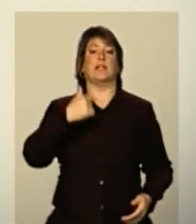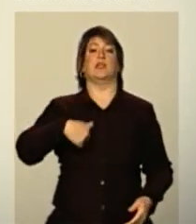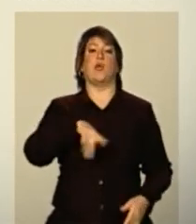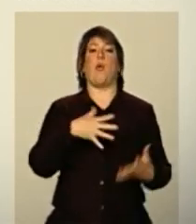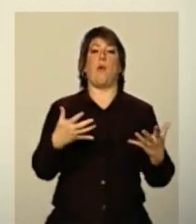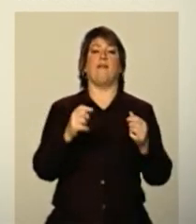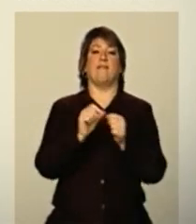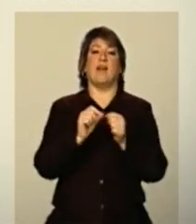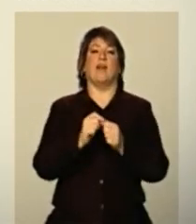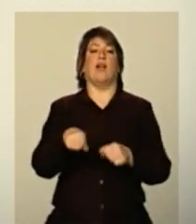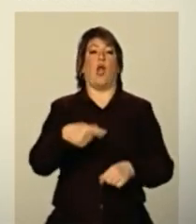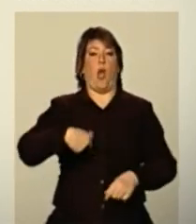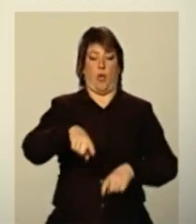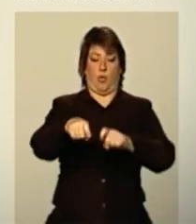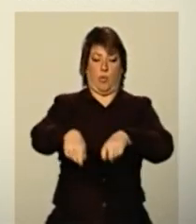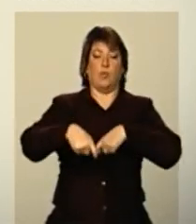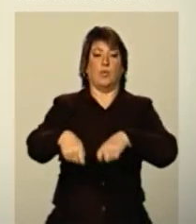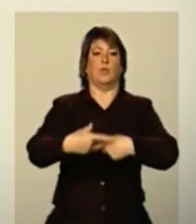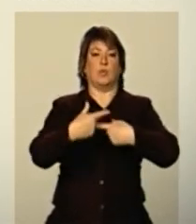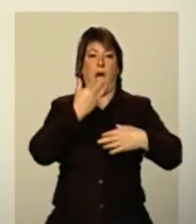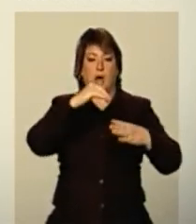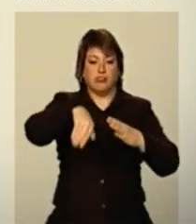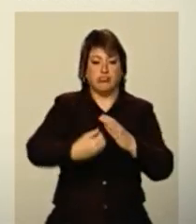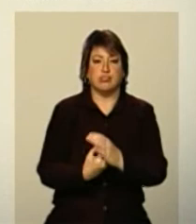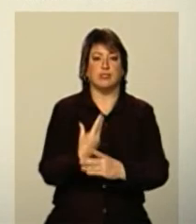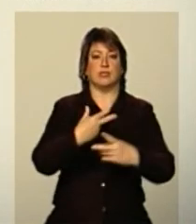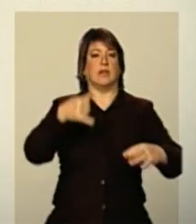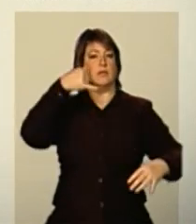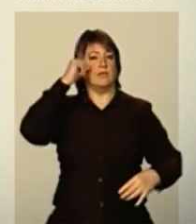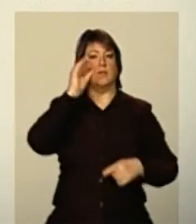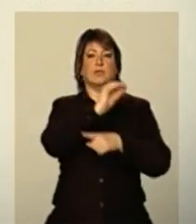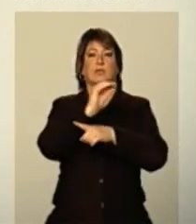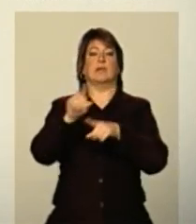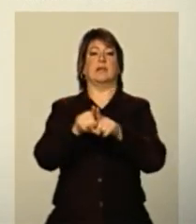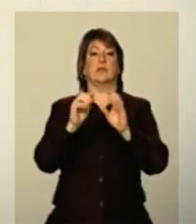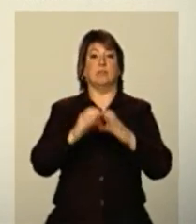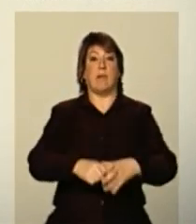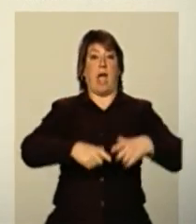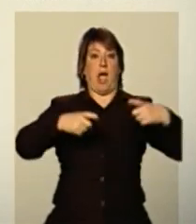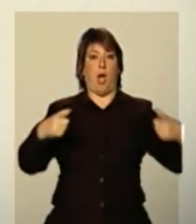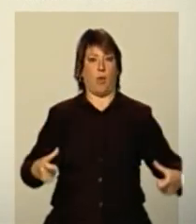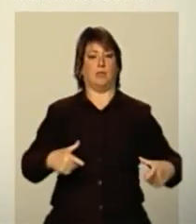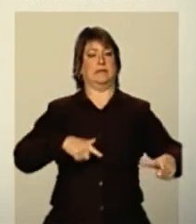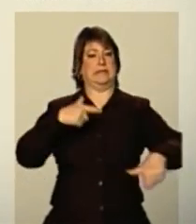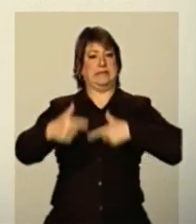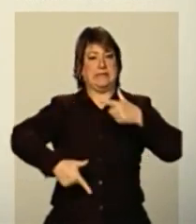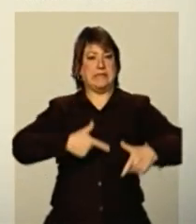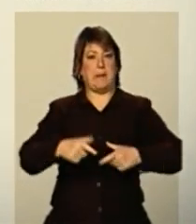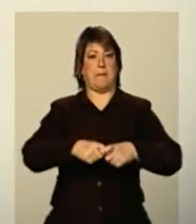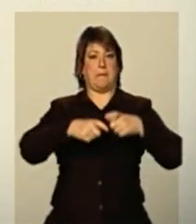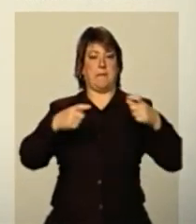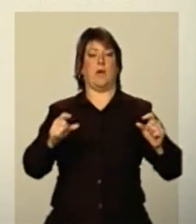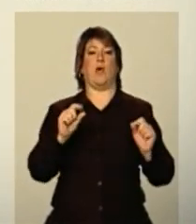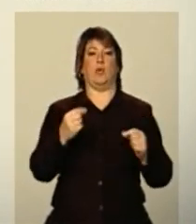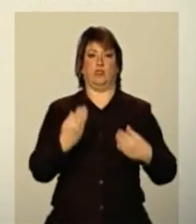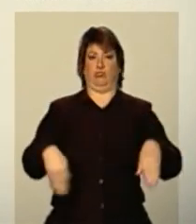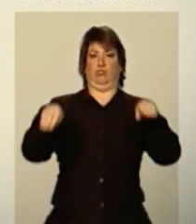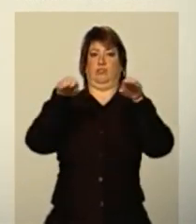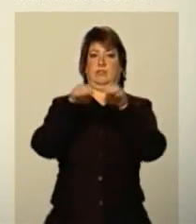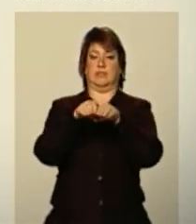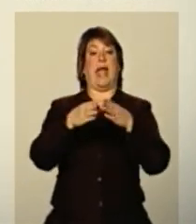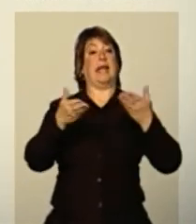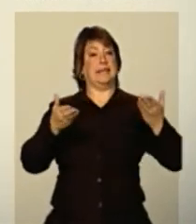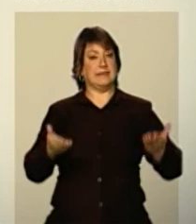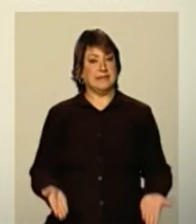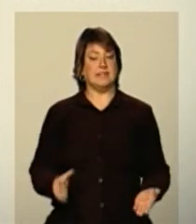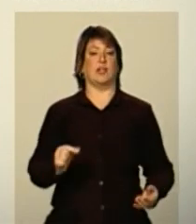fazer nossa agricultura e pecuária ampliar ainda mais sua capacidade de produção e sua competitividade.